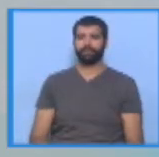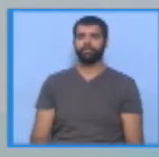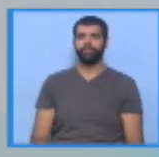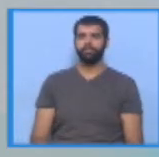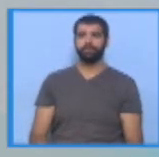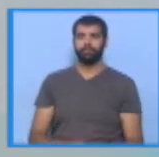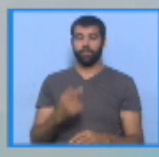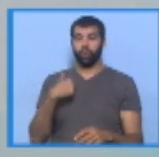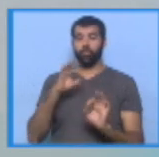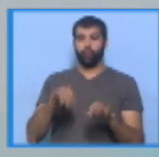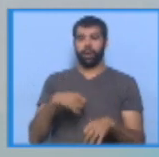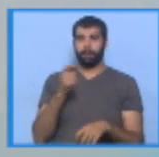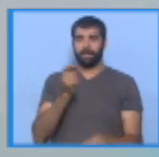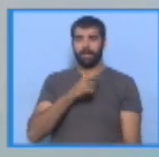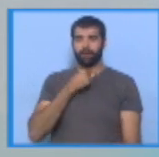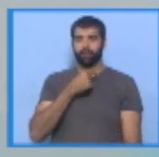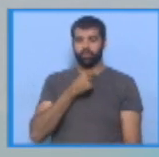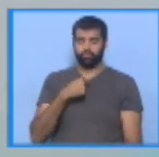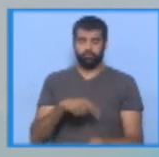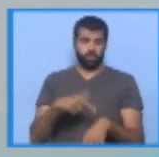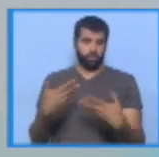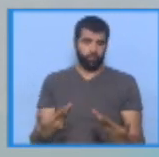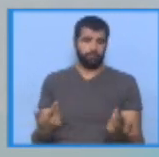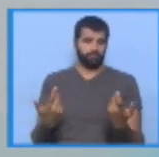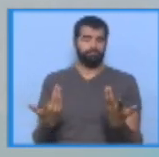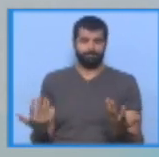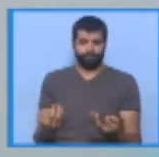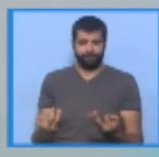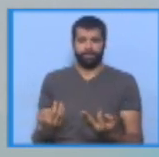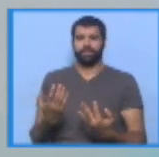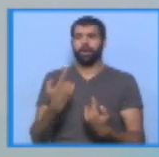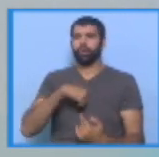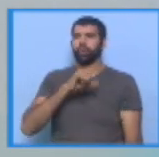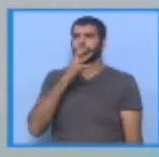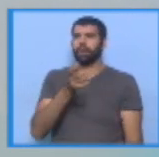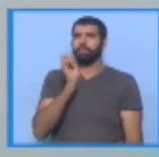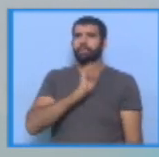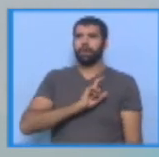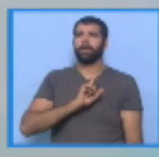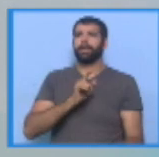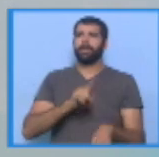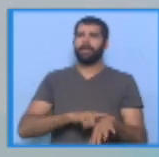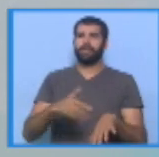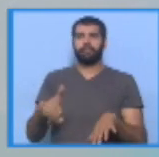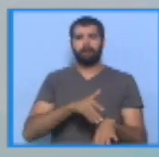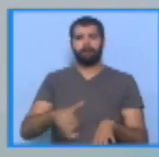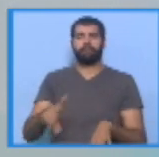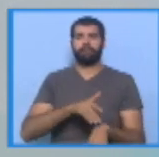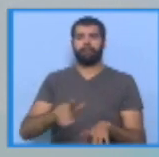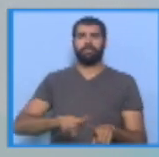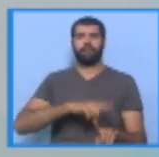o final de agosto, não é, em que nos encontramos. Podemos dizer que é já uma época do ano em